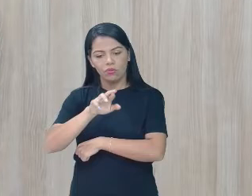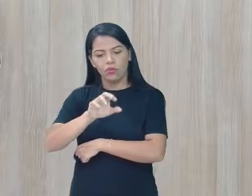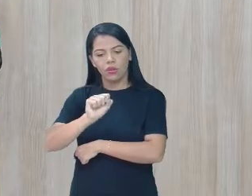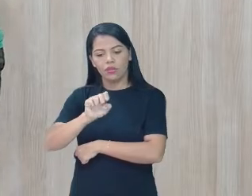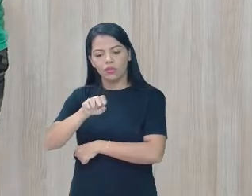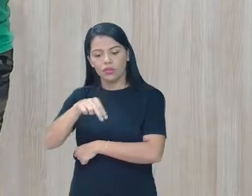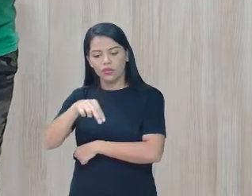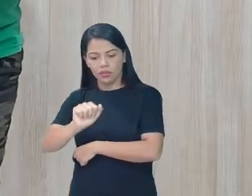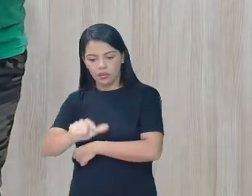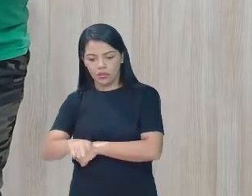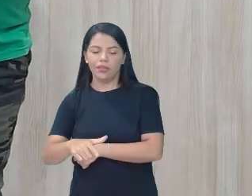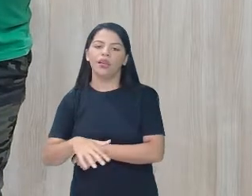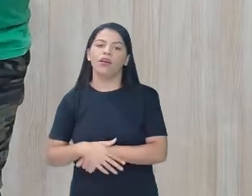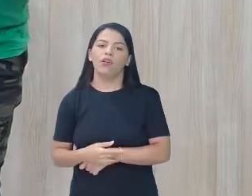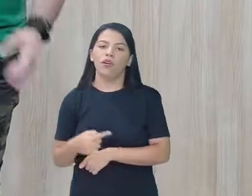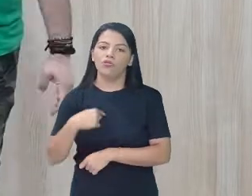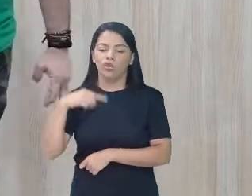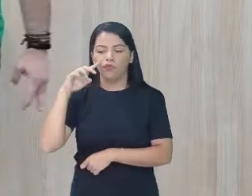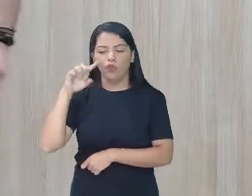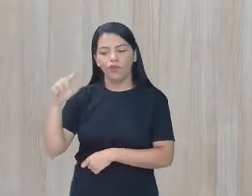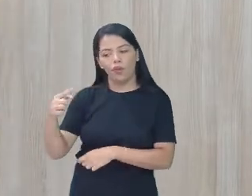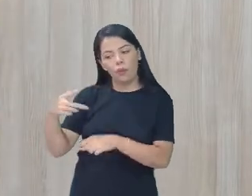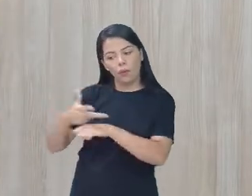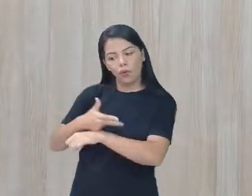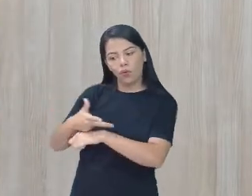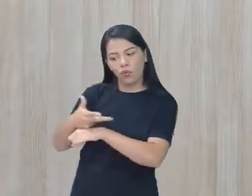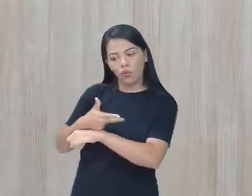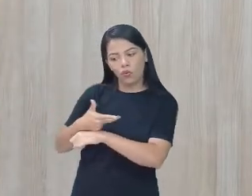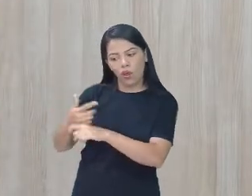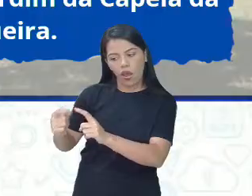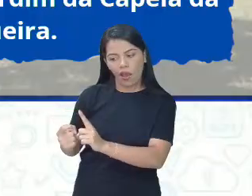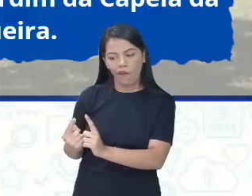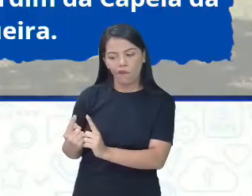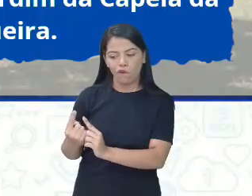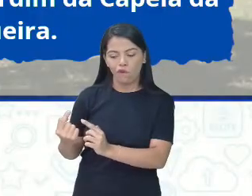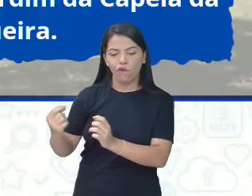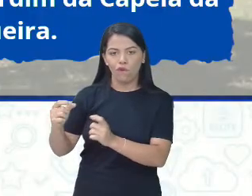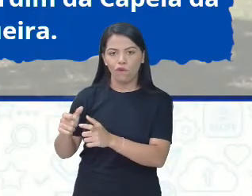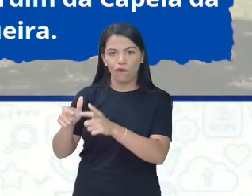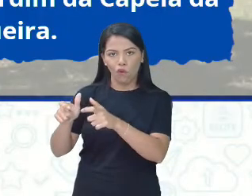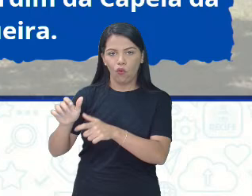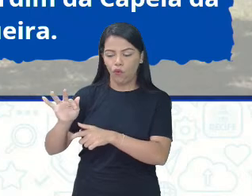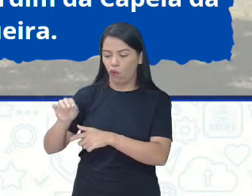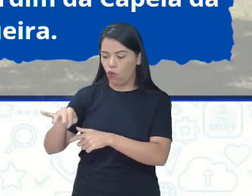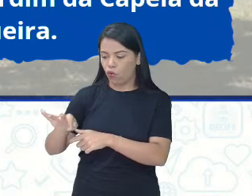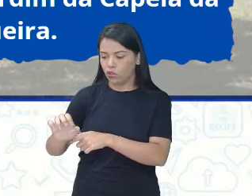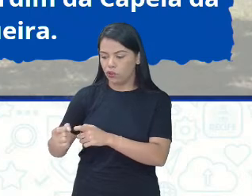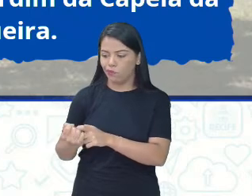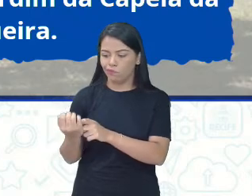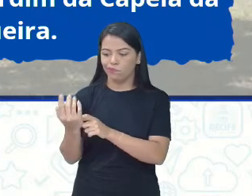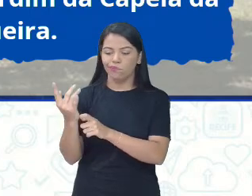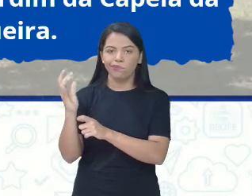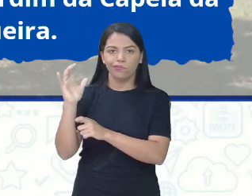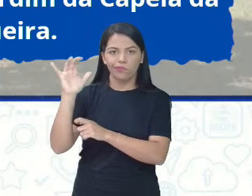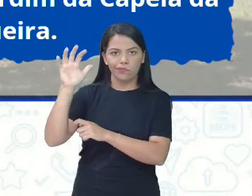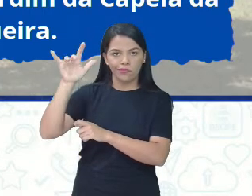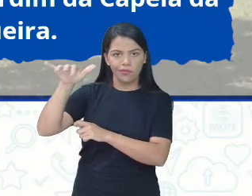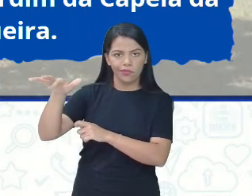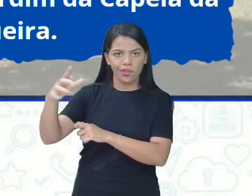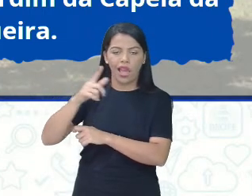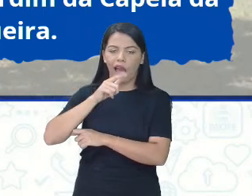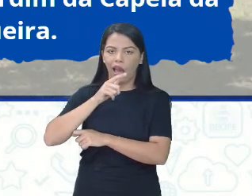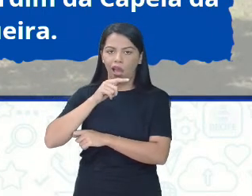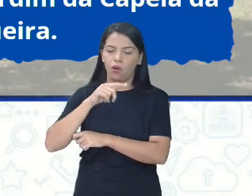Praça do Arsenal não estava funcionando, né, mas... então, a gente tem aqui, ó, o Largo das 5 Pontas, o Largo da Paz e o Jardim